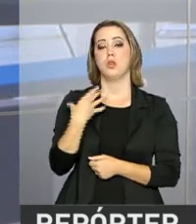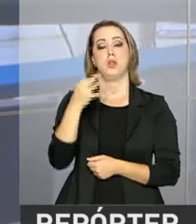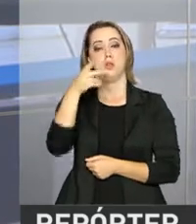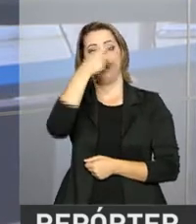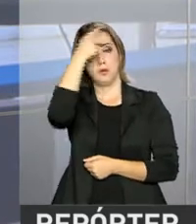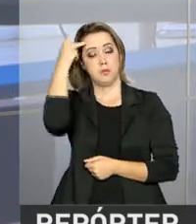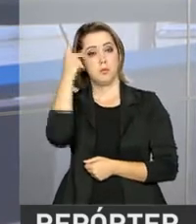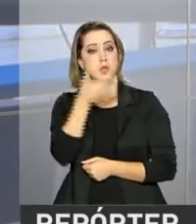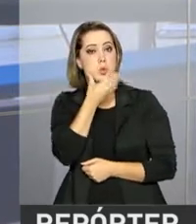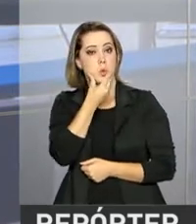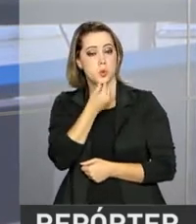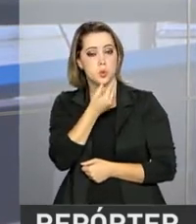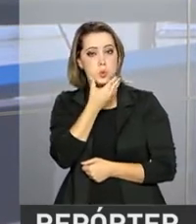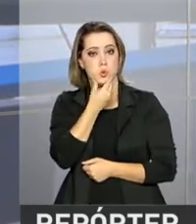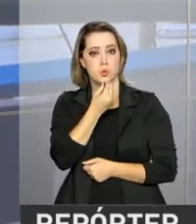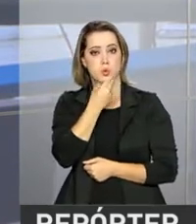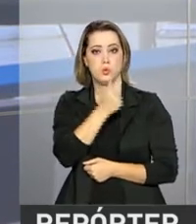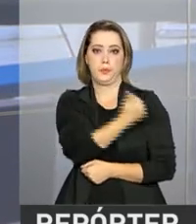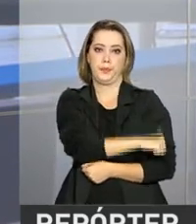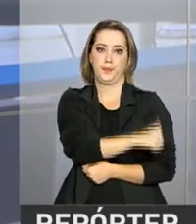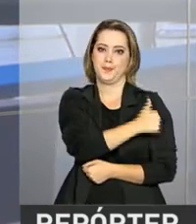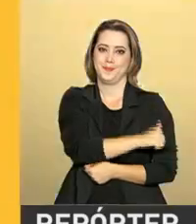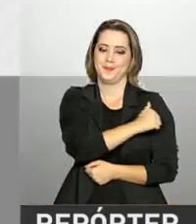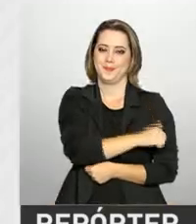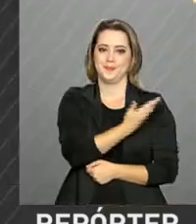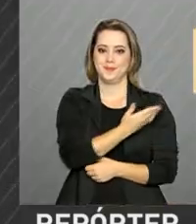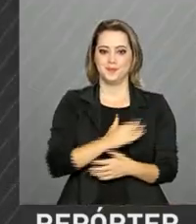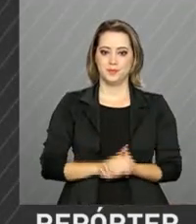tiago lima do rio de janeiro